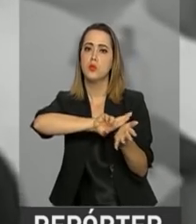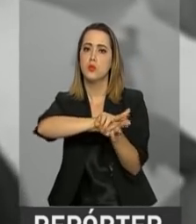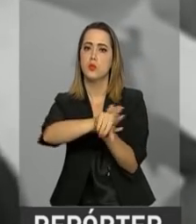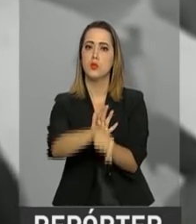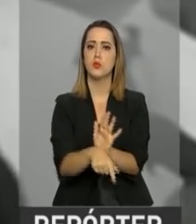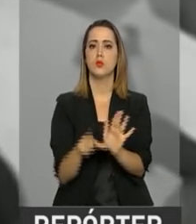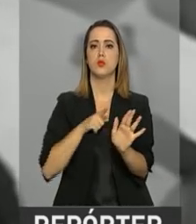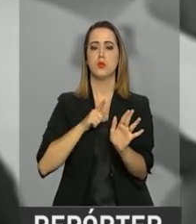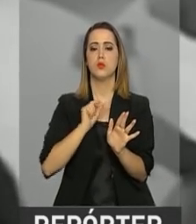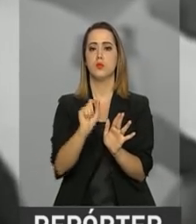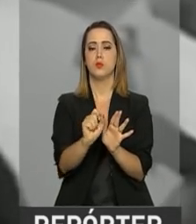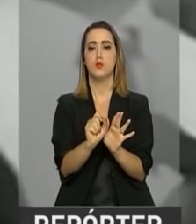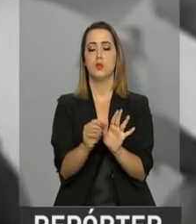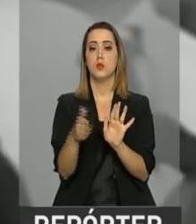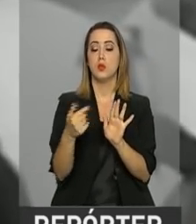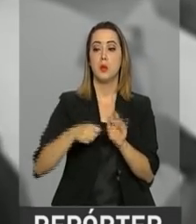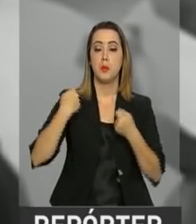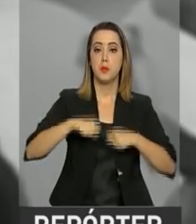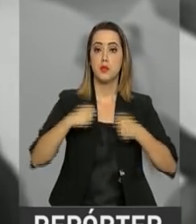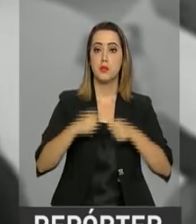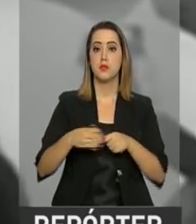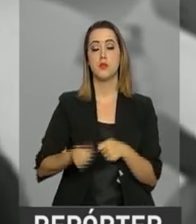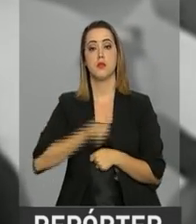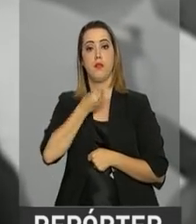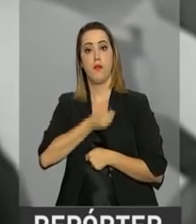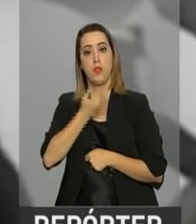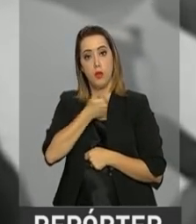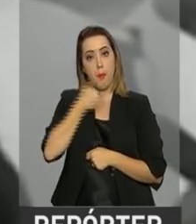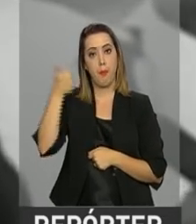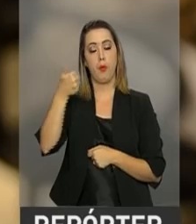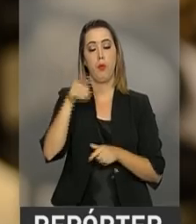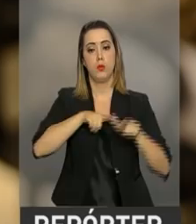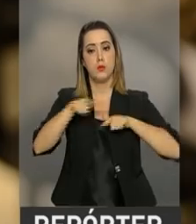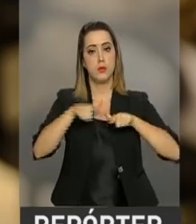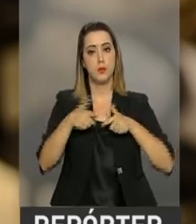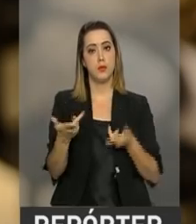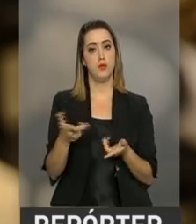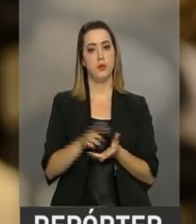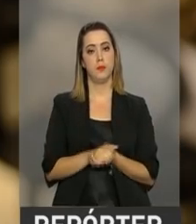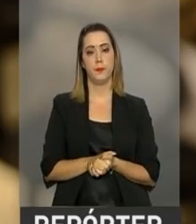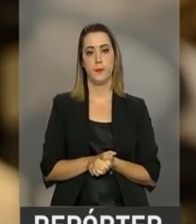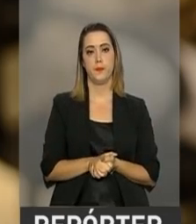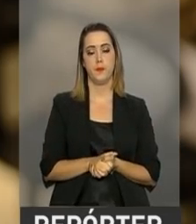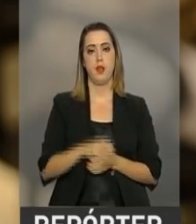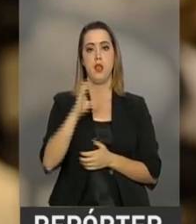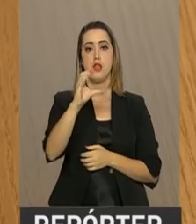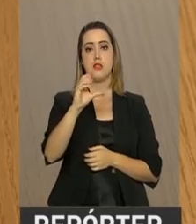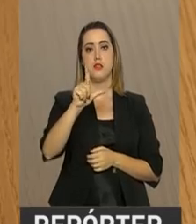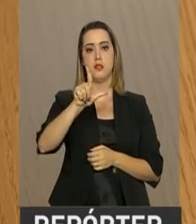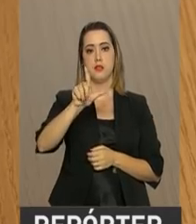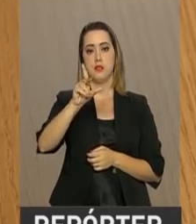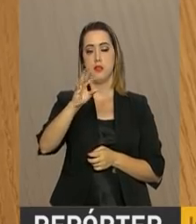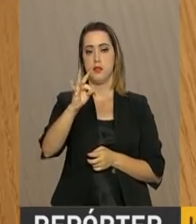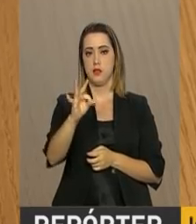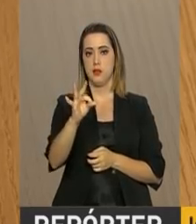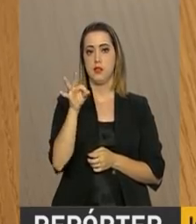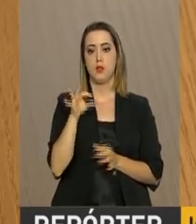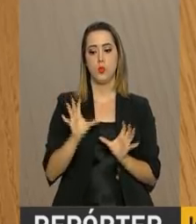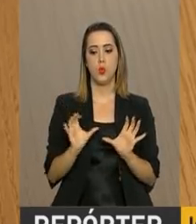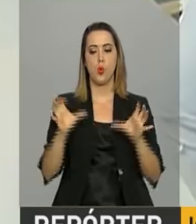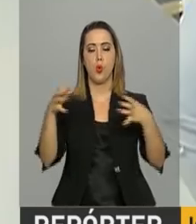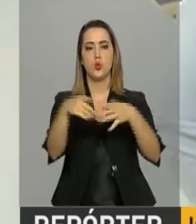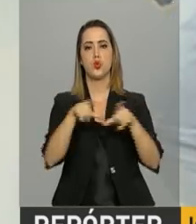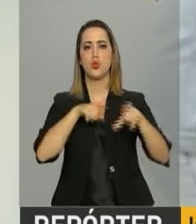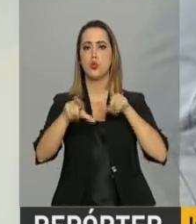indispensáveis ao bem-estar dos trabalhadores a CLT é o principal conjunto de leis no país que